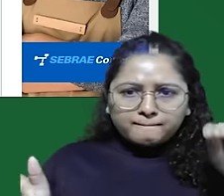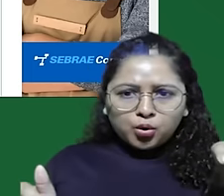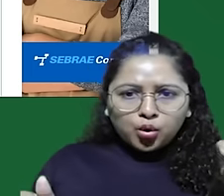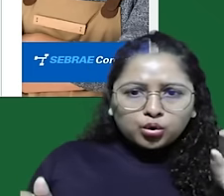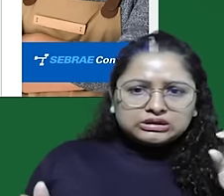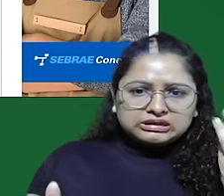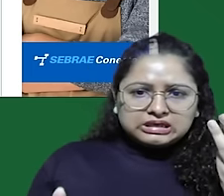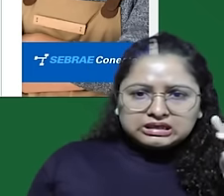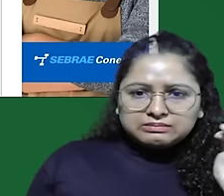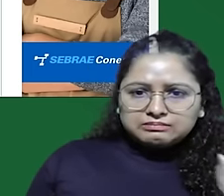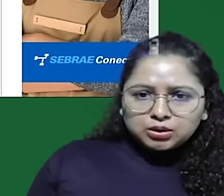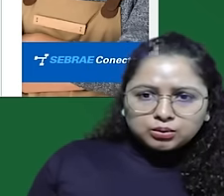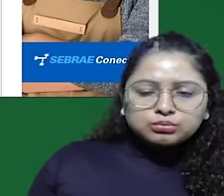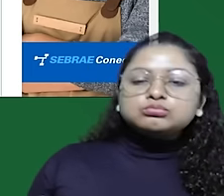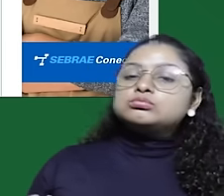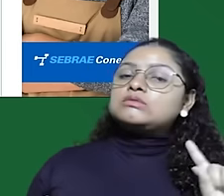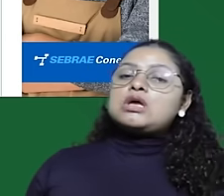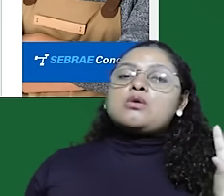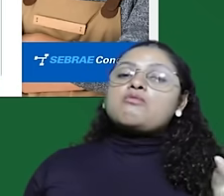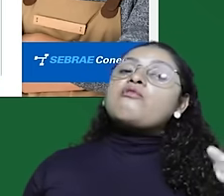um tá